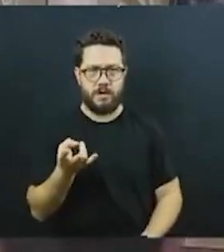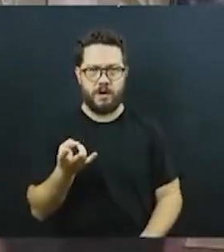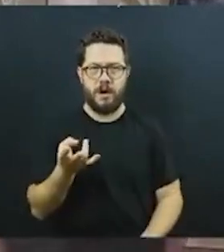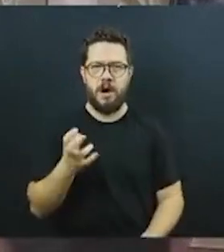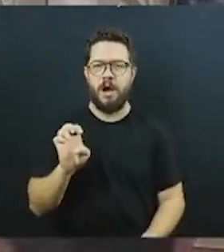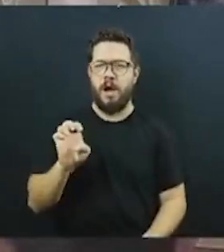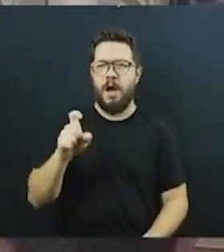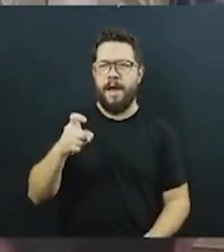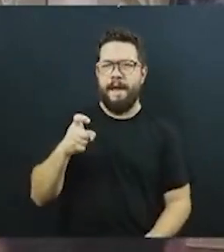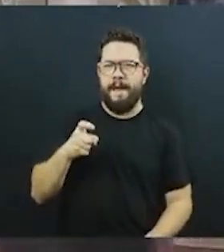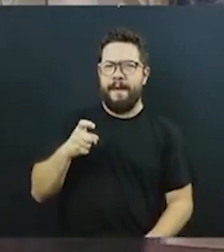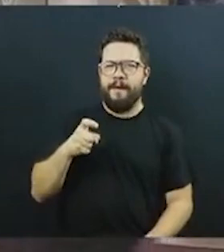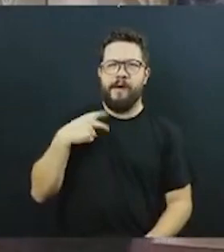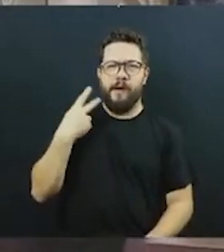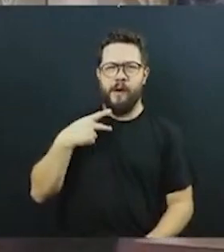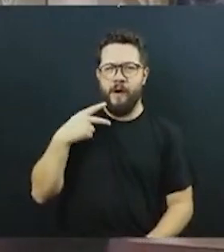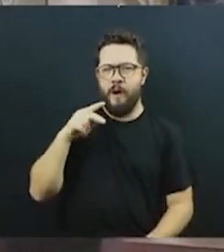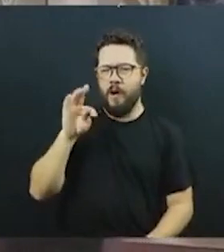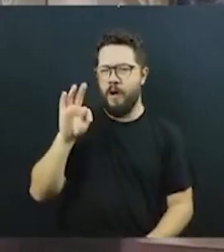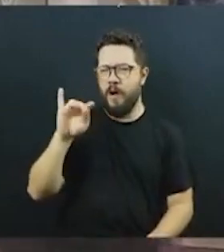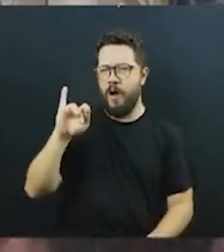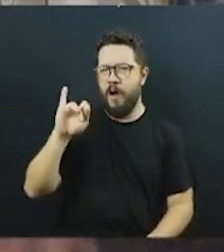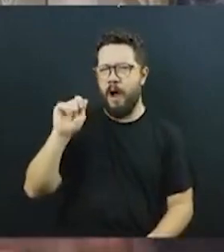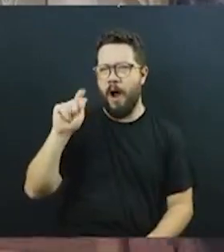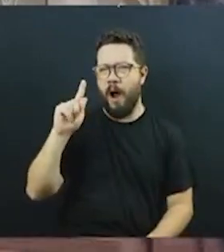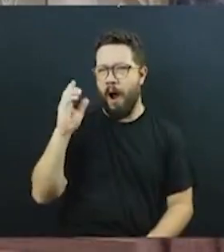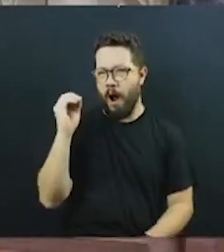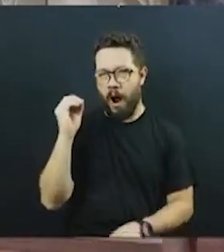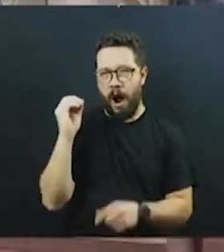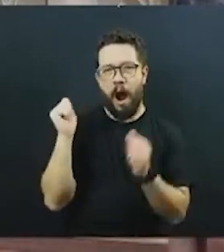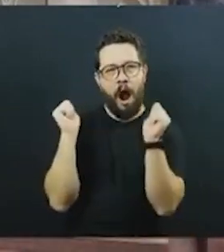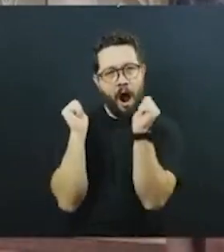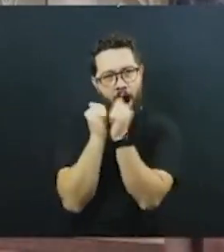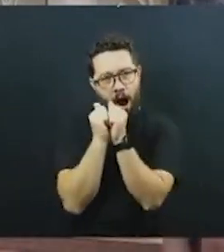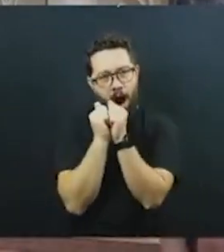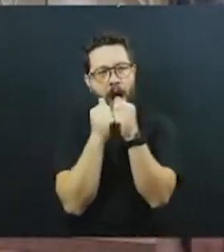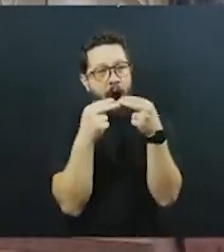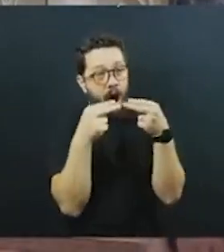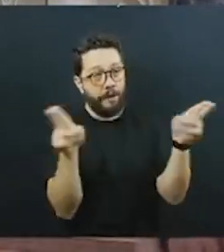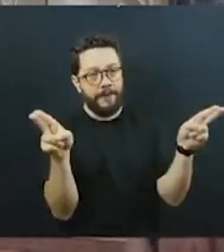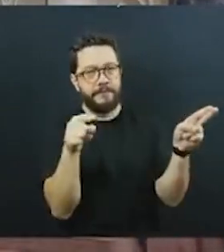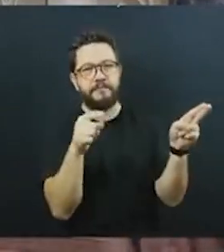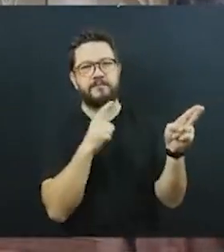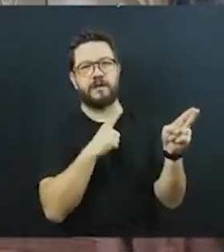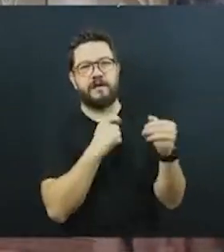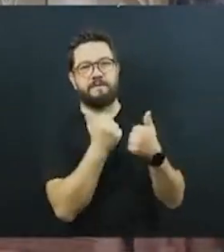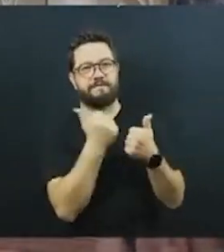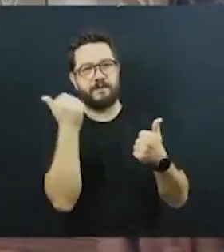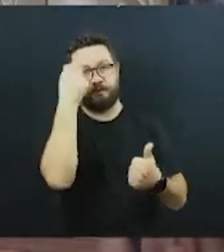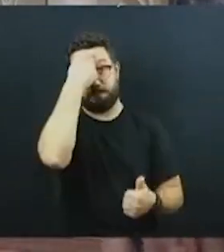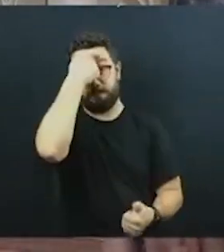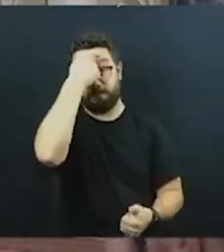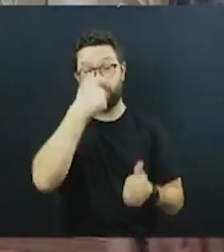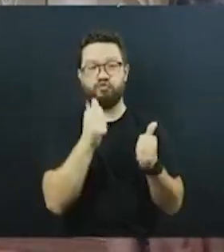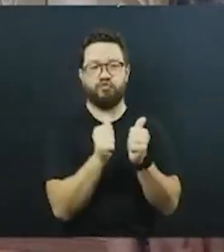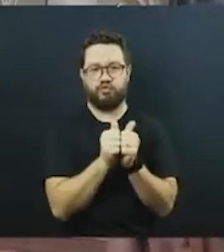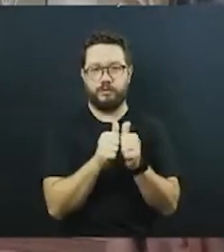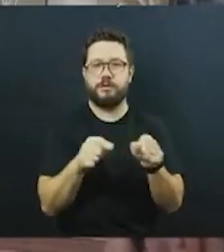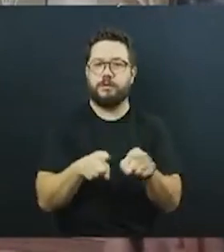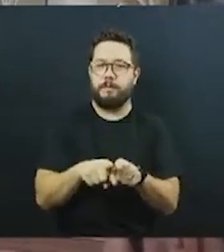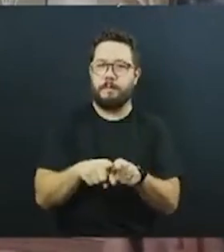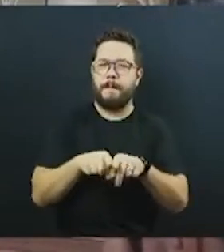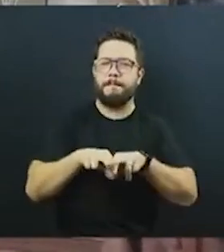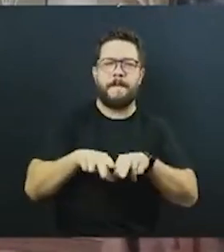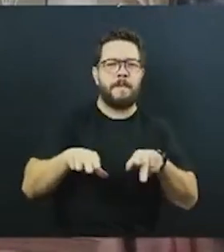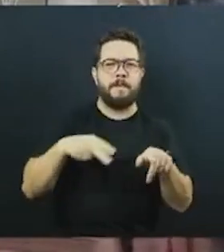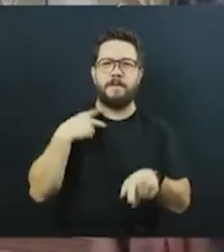Tiago Ferro. Estivemos lá na abertura, com a participação do vice-prefeito, a participação de vários vereadores, a participação da Secretaria